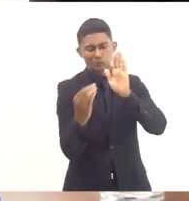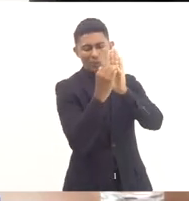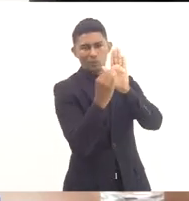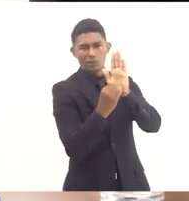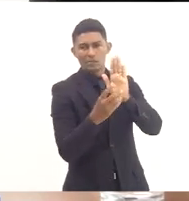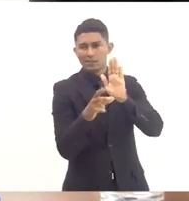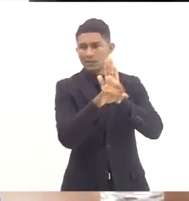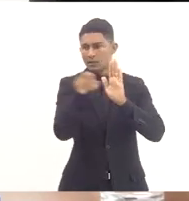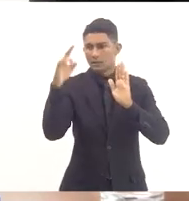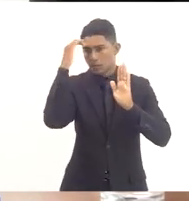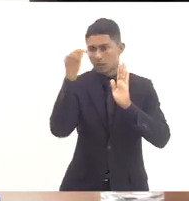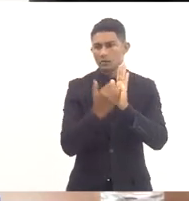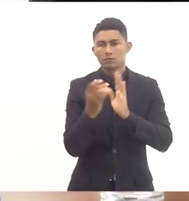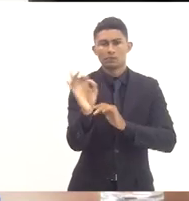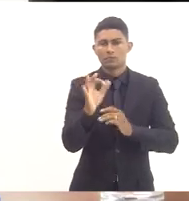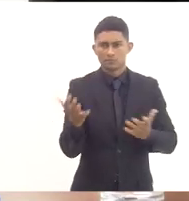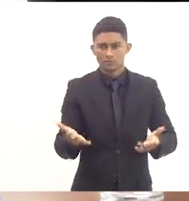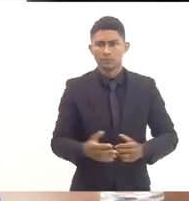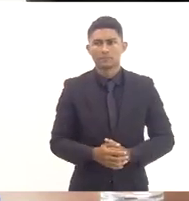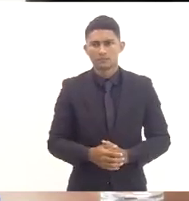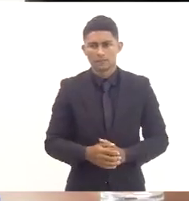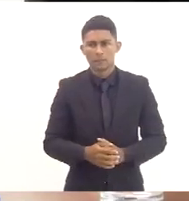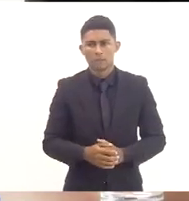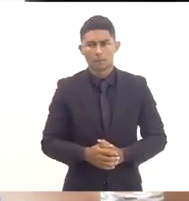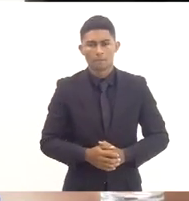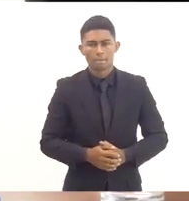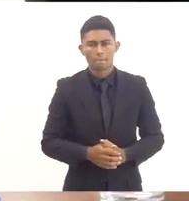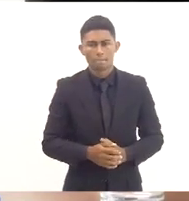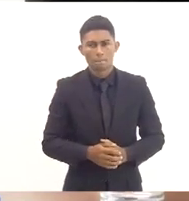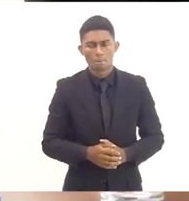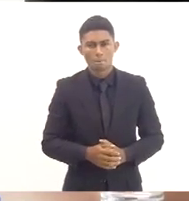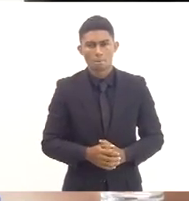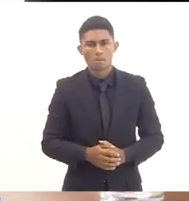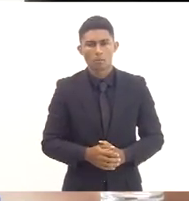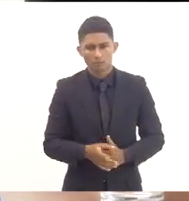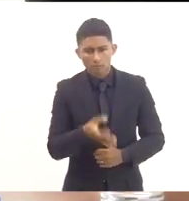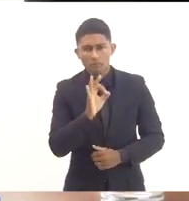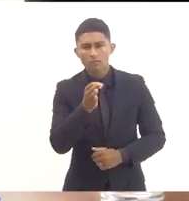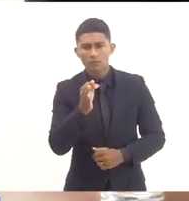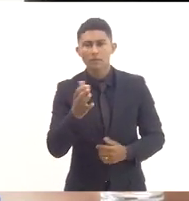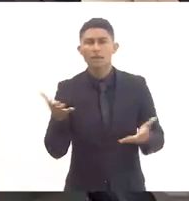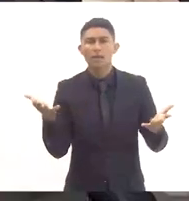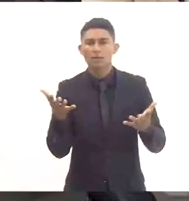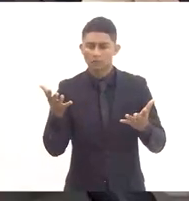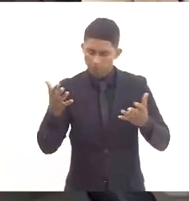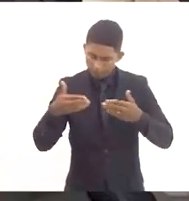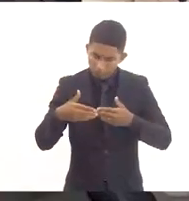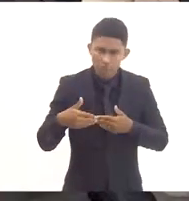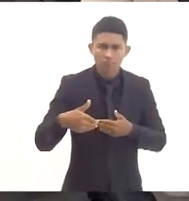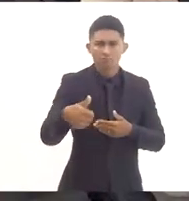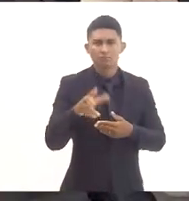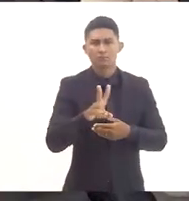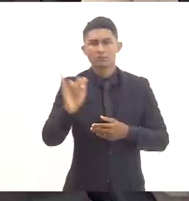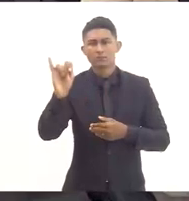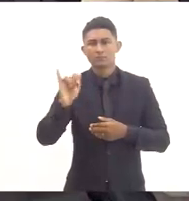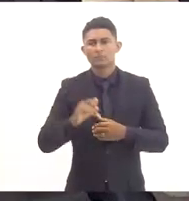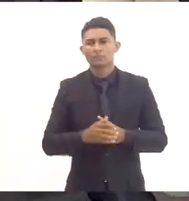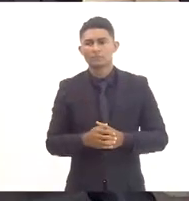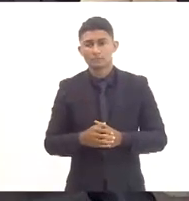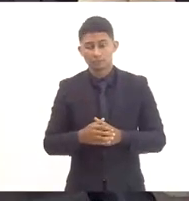aquele que descobre é nós vamos fazer isso já vamos pegar